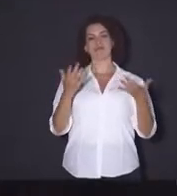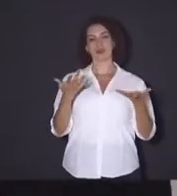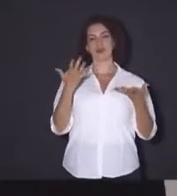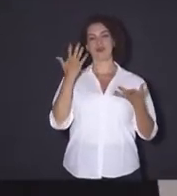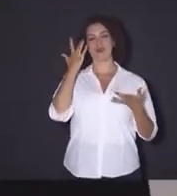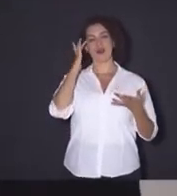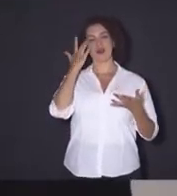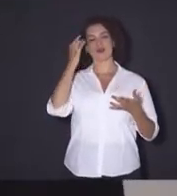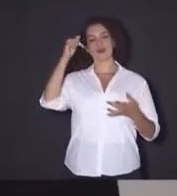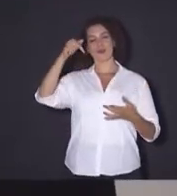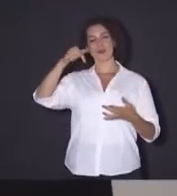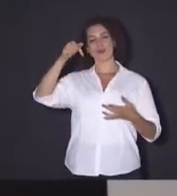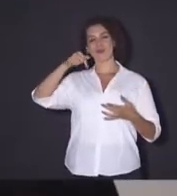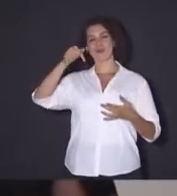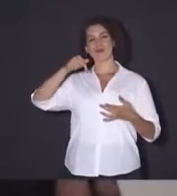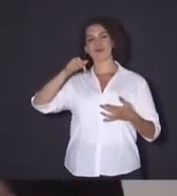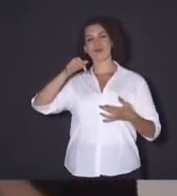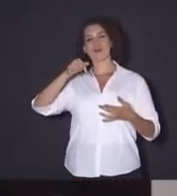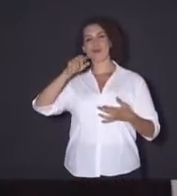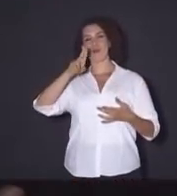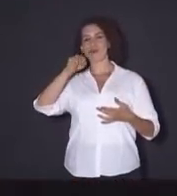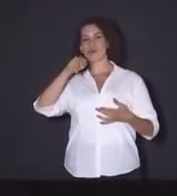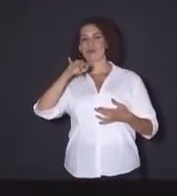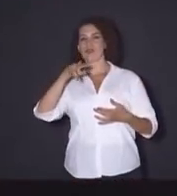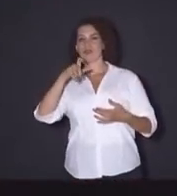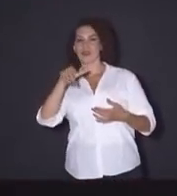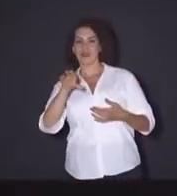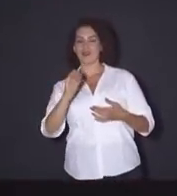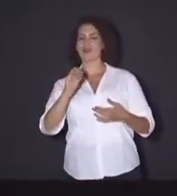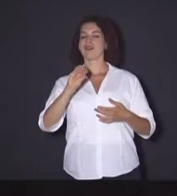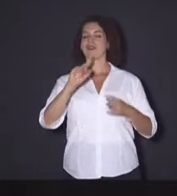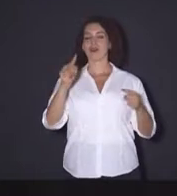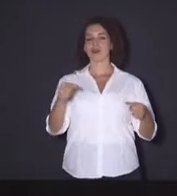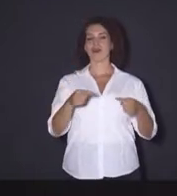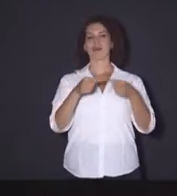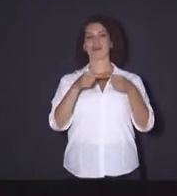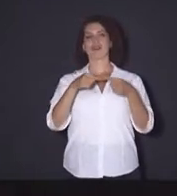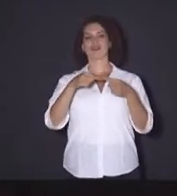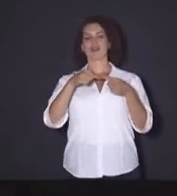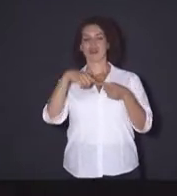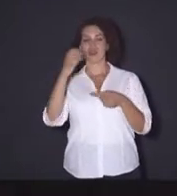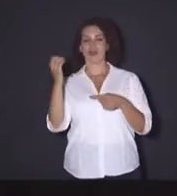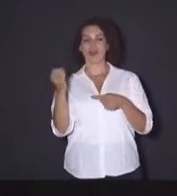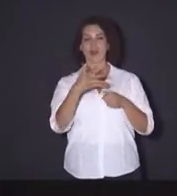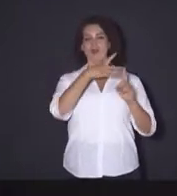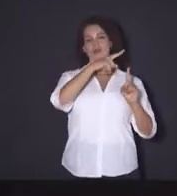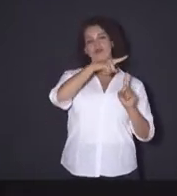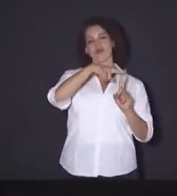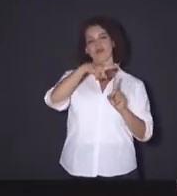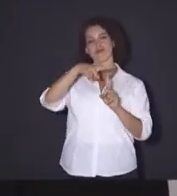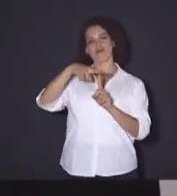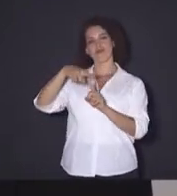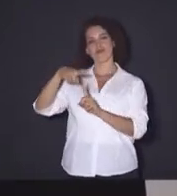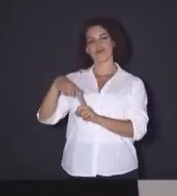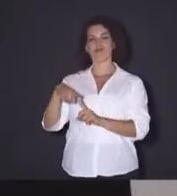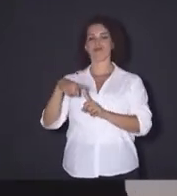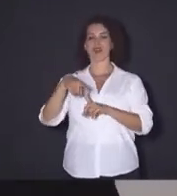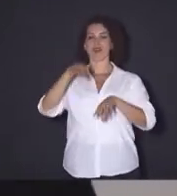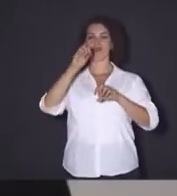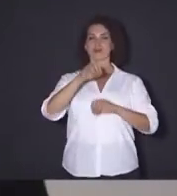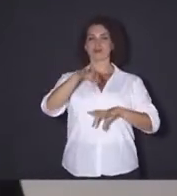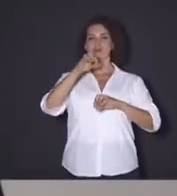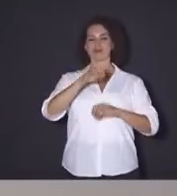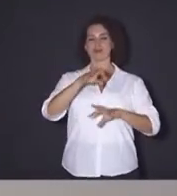iniciativa tem a ver exatamente com as novas modalidades de formação que nós temos hoje na